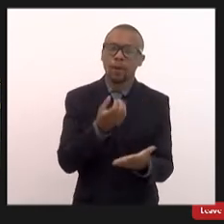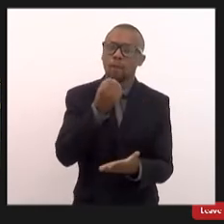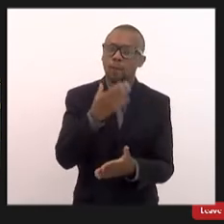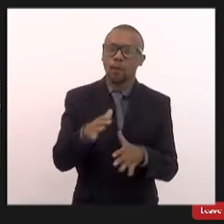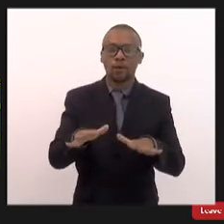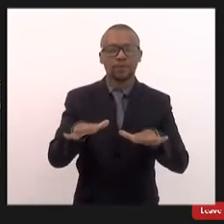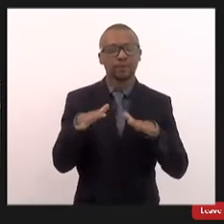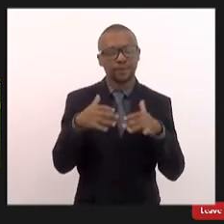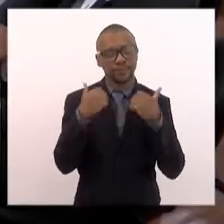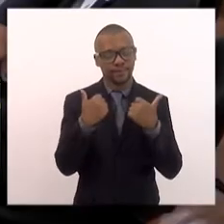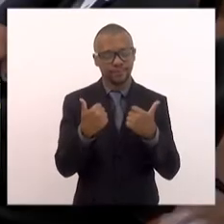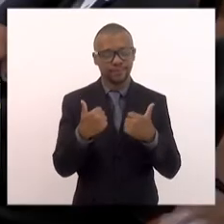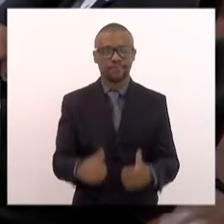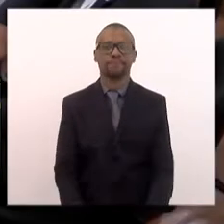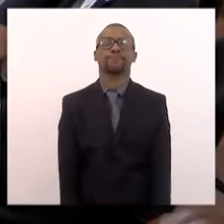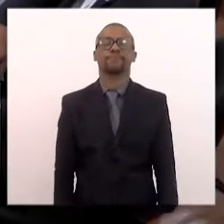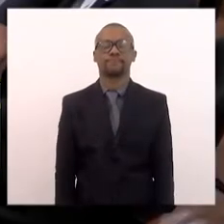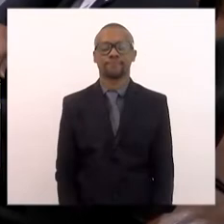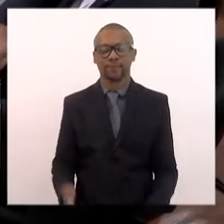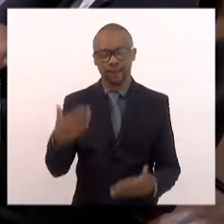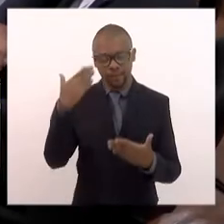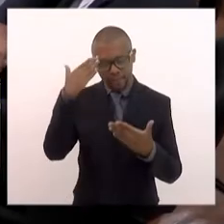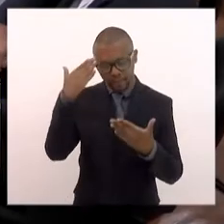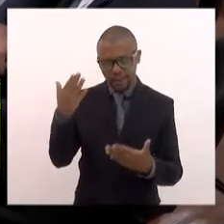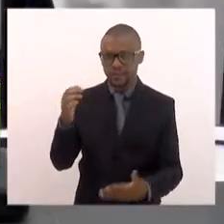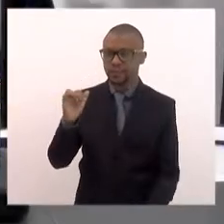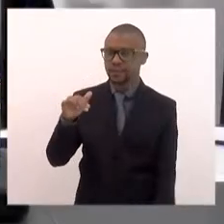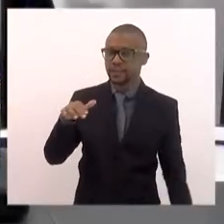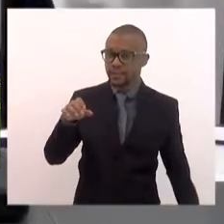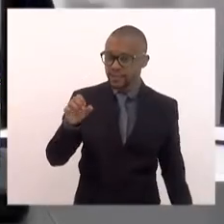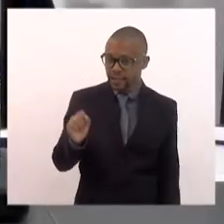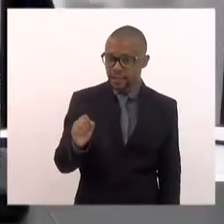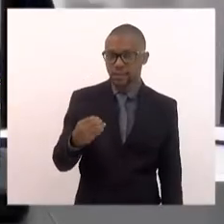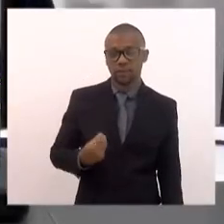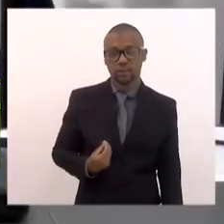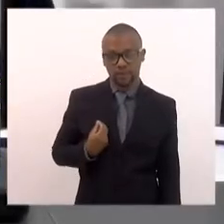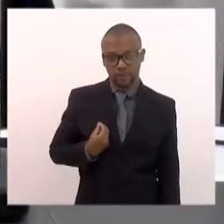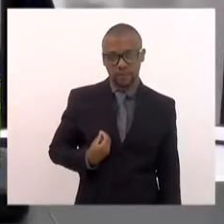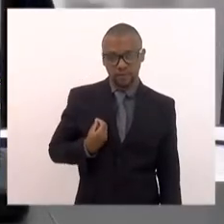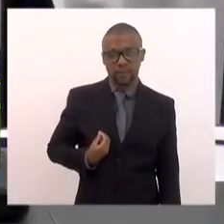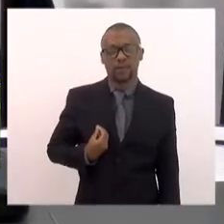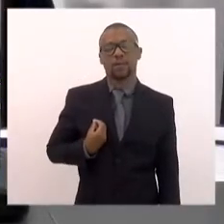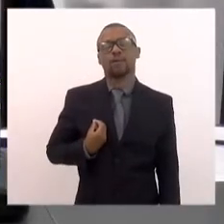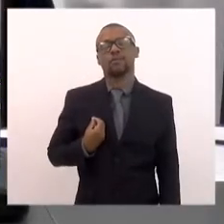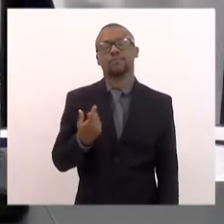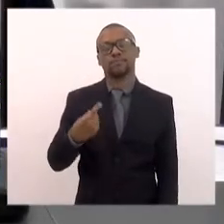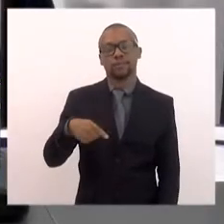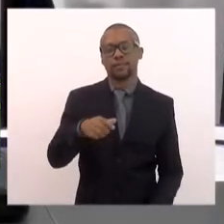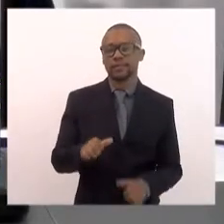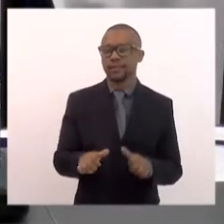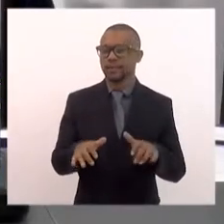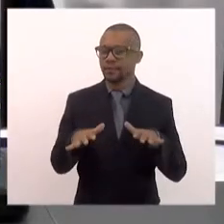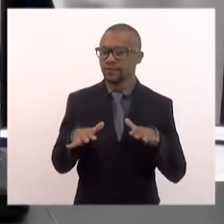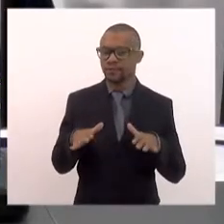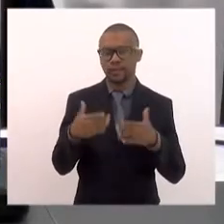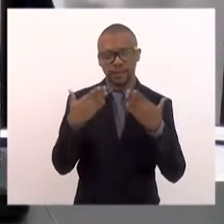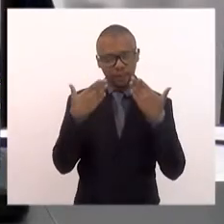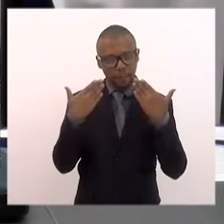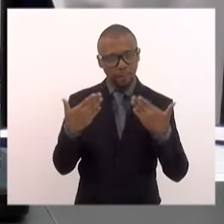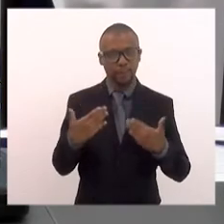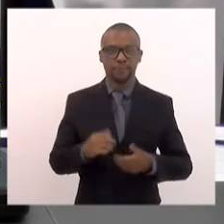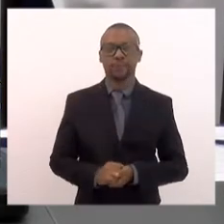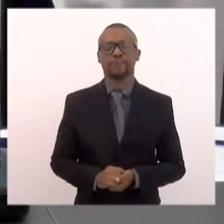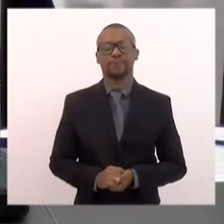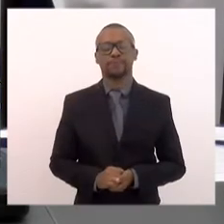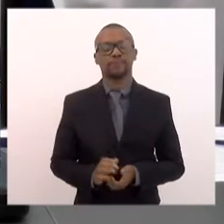audiência, viu? Obrigado, Inês Pandeló, por sua participação e sua manifestação aqui nesta audiência pública. Bom, pessoal, antes